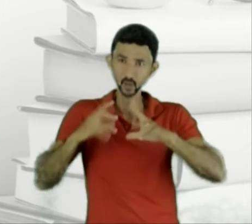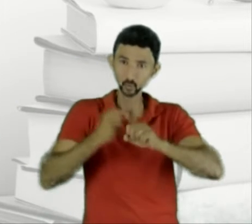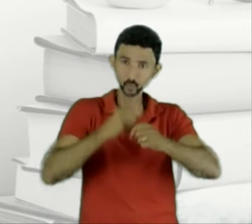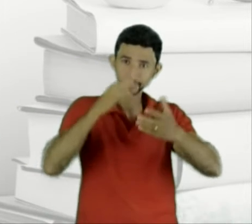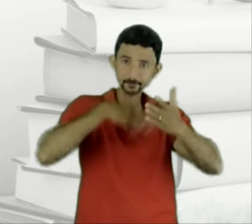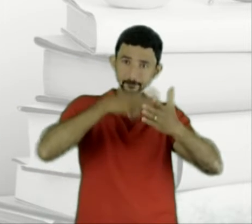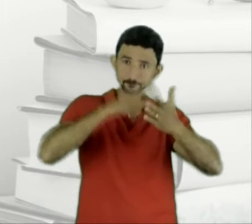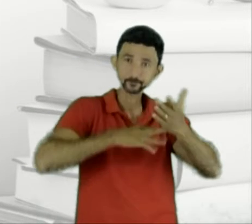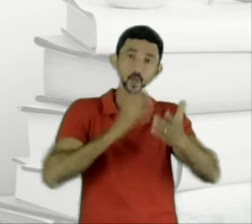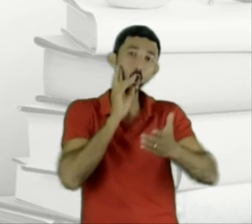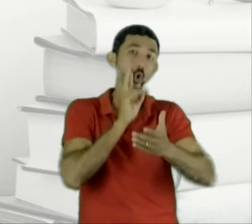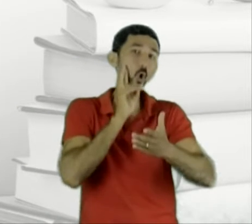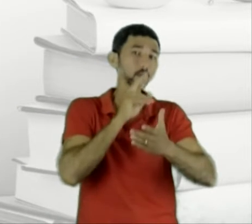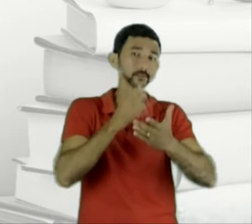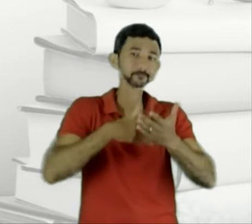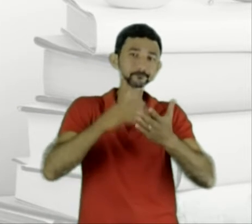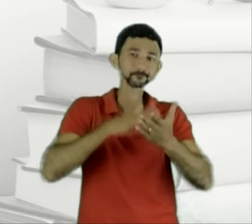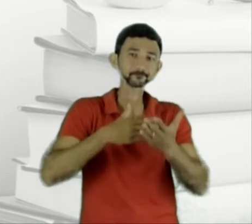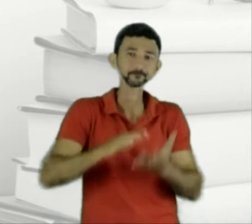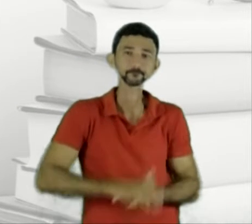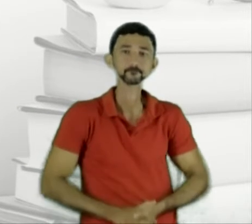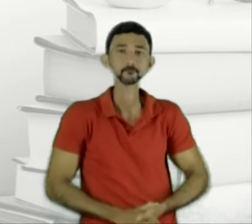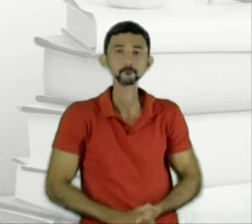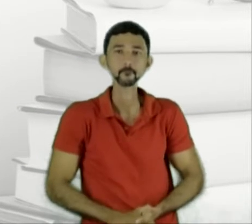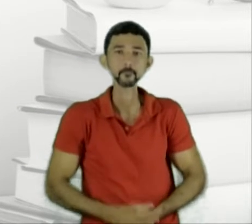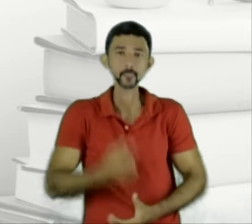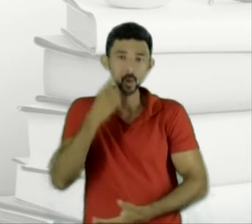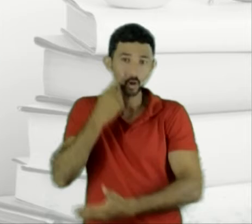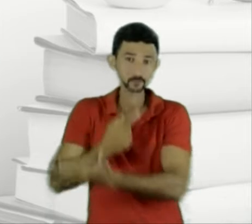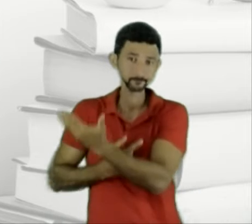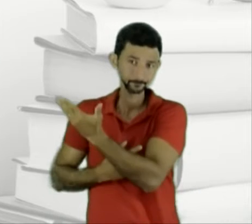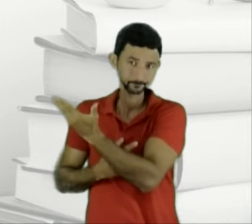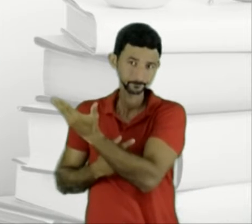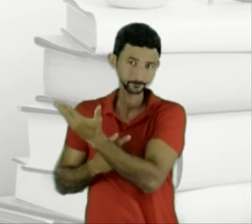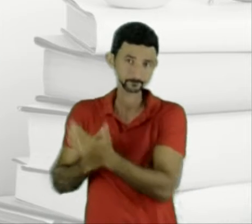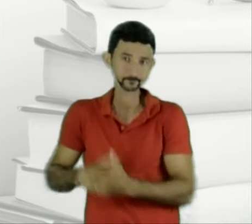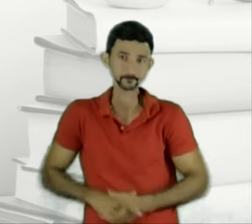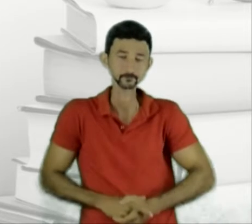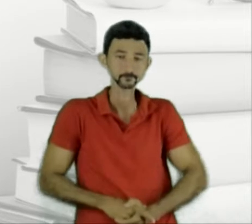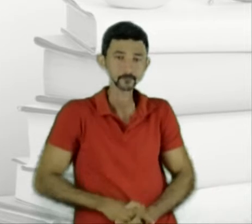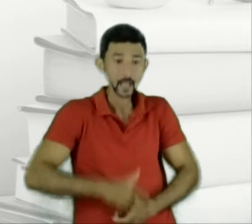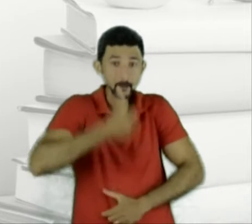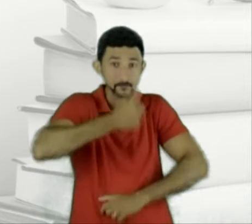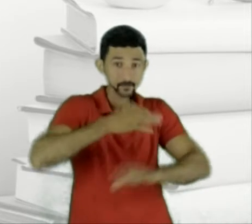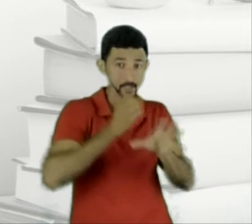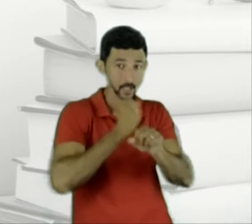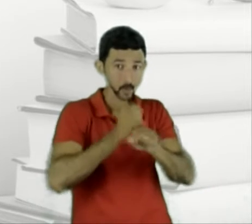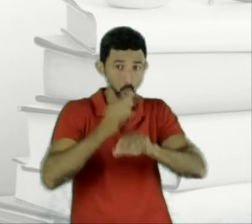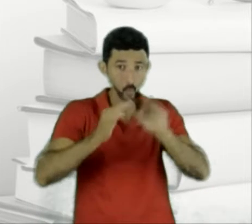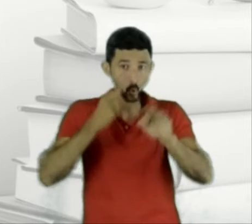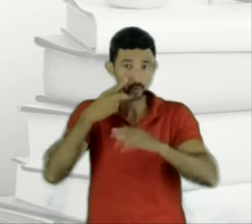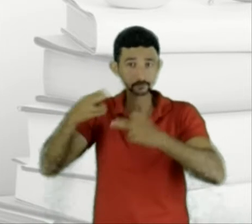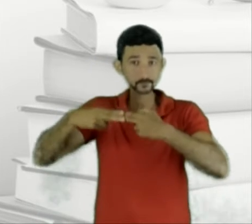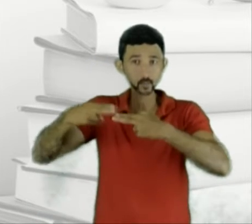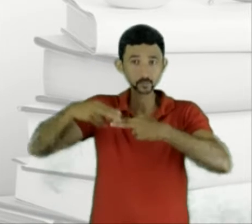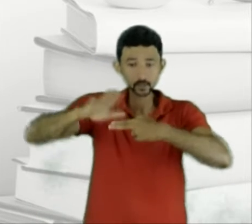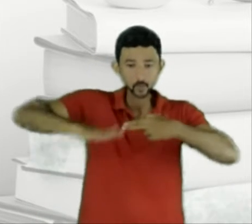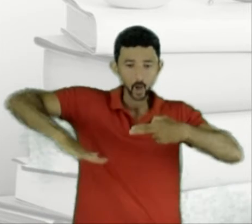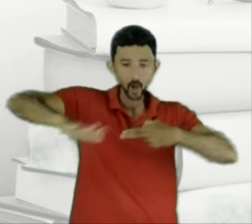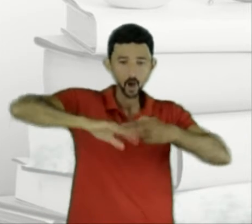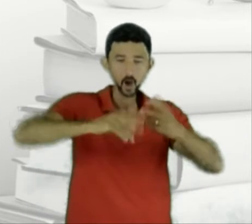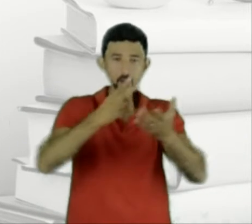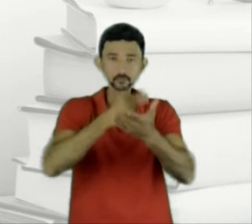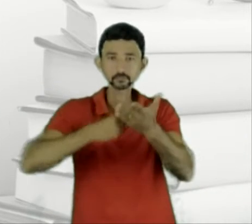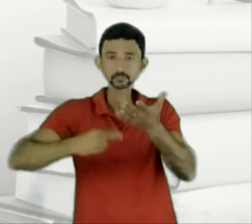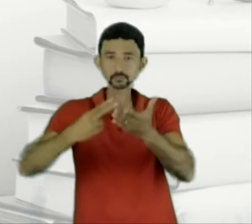está pintado de rosa. Então, vamos ver 2 maneiras. Qual seria a primeira? Usando as áreas das